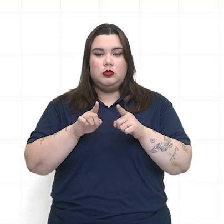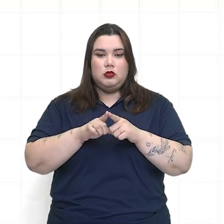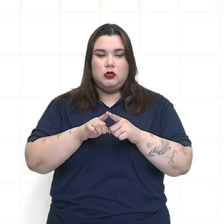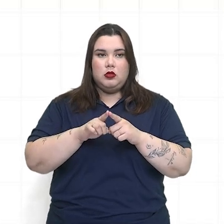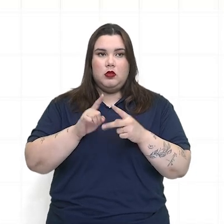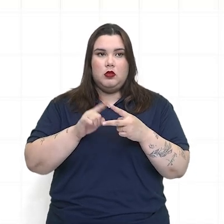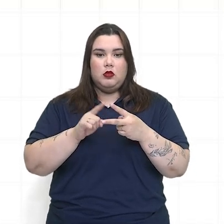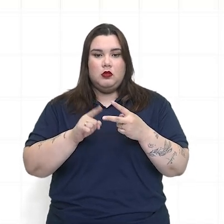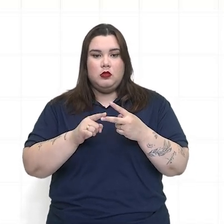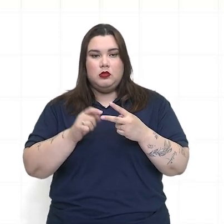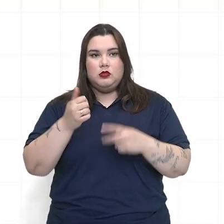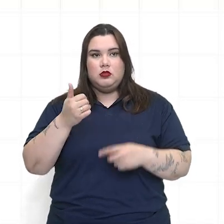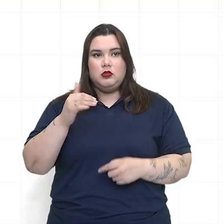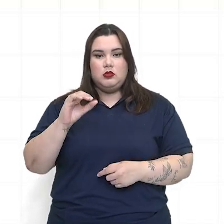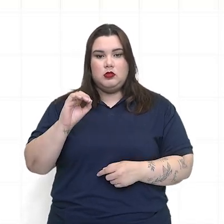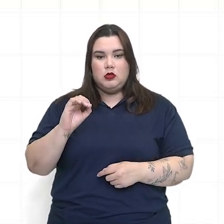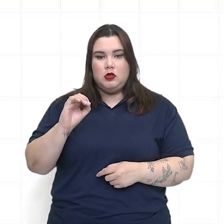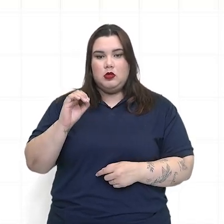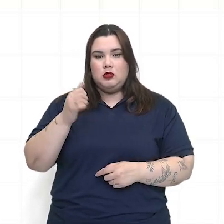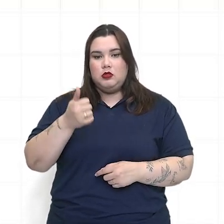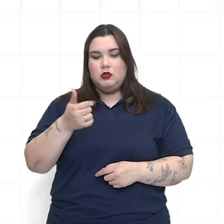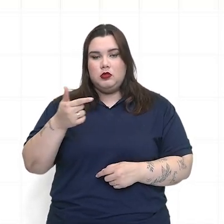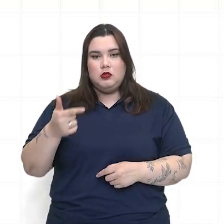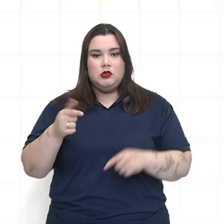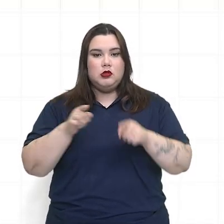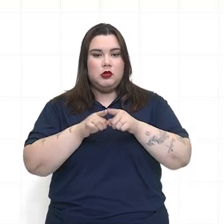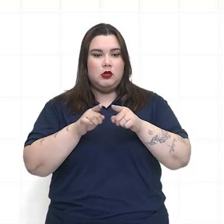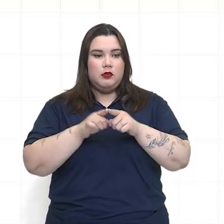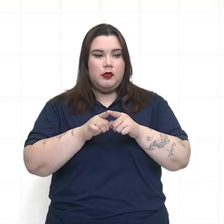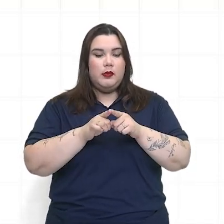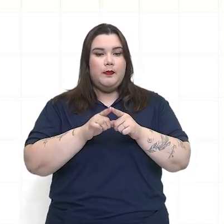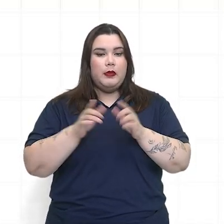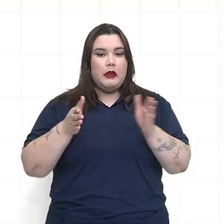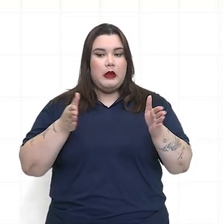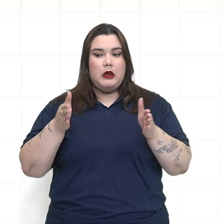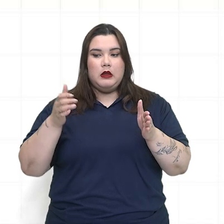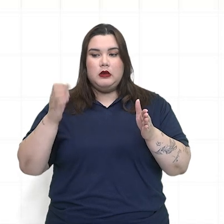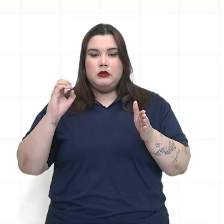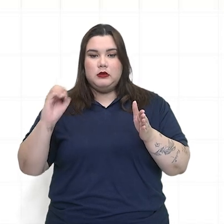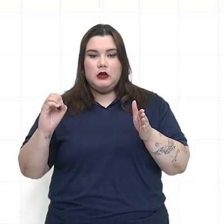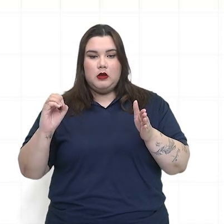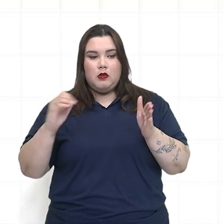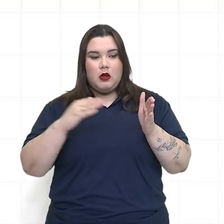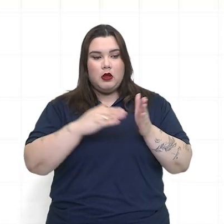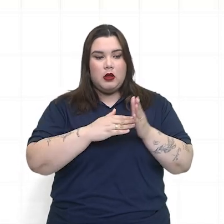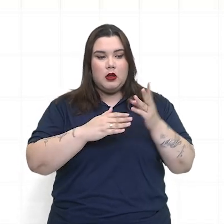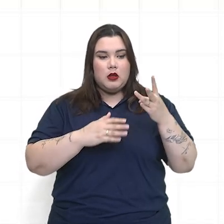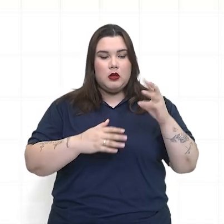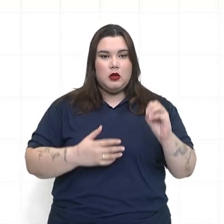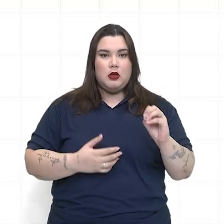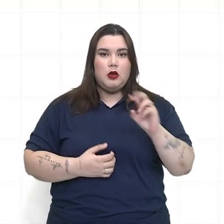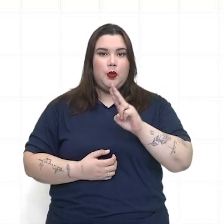ângulo de 10 graus, 10, 12 também vai ser um ângulo agudo.